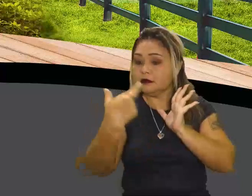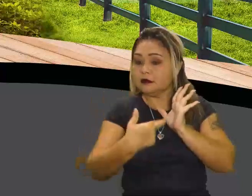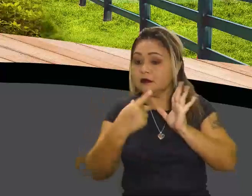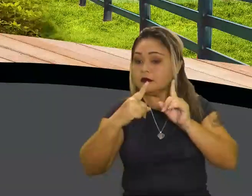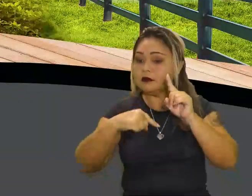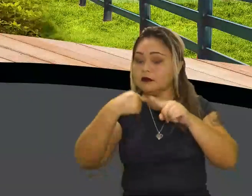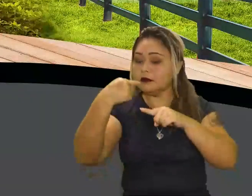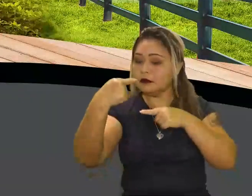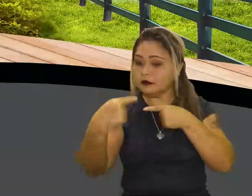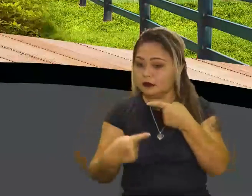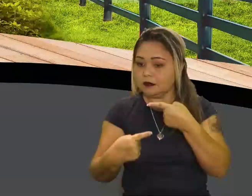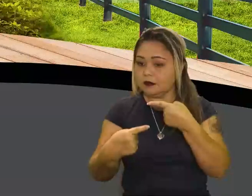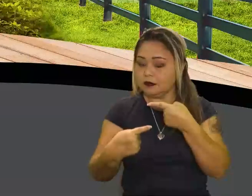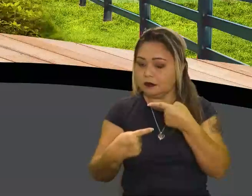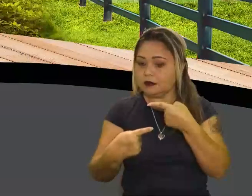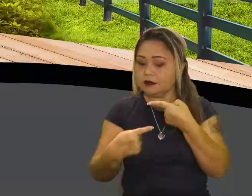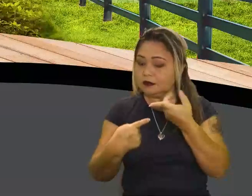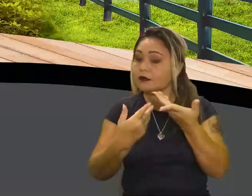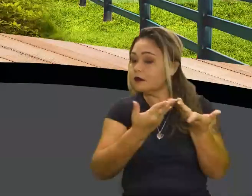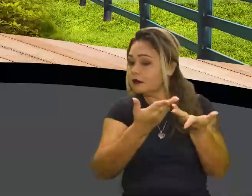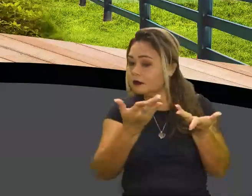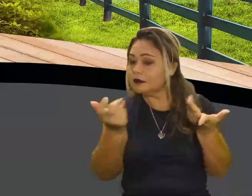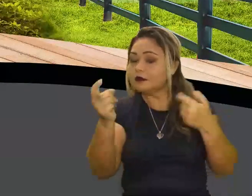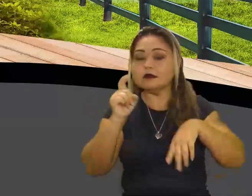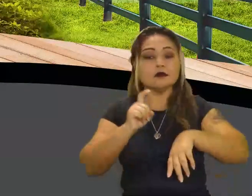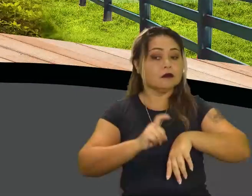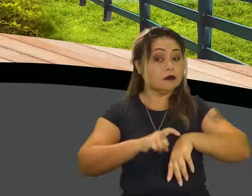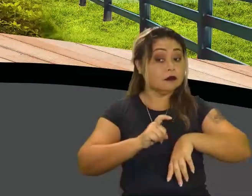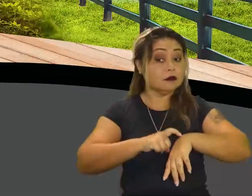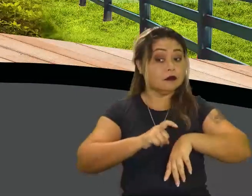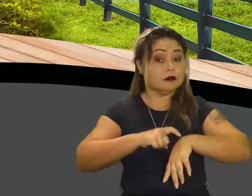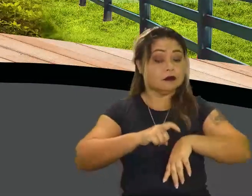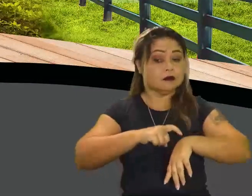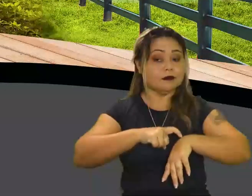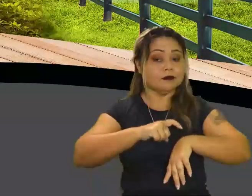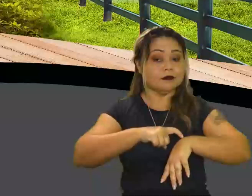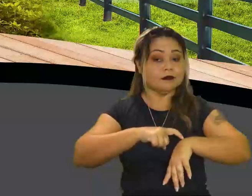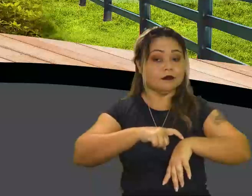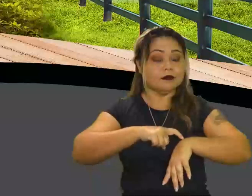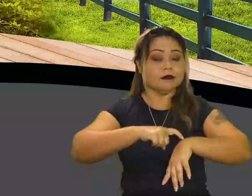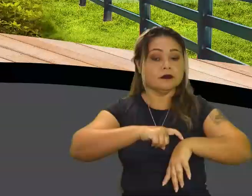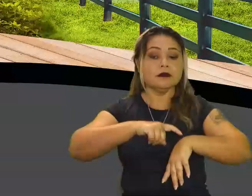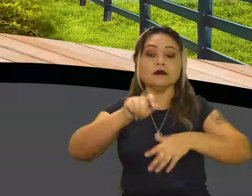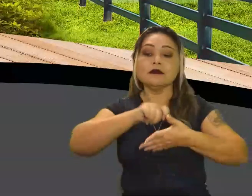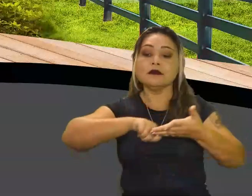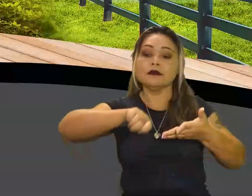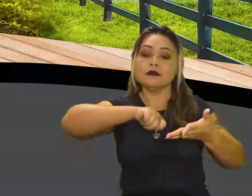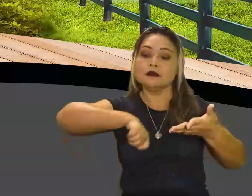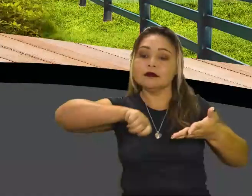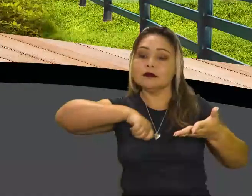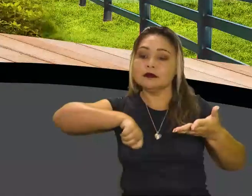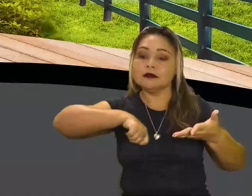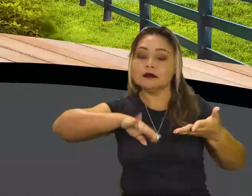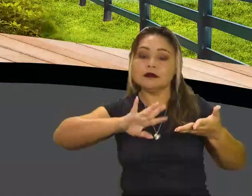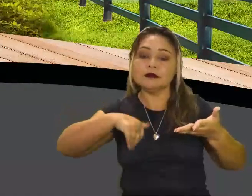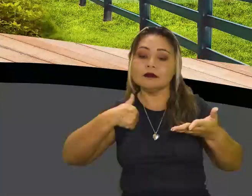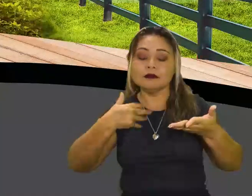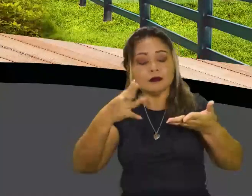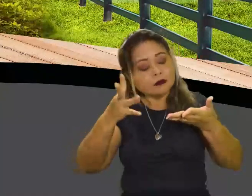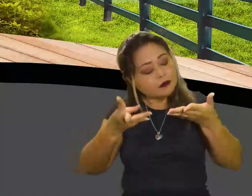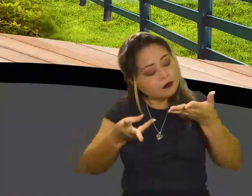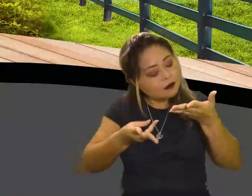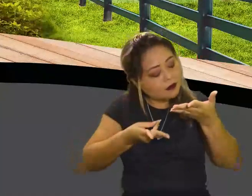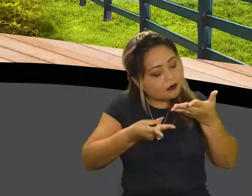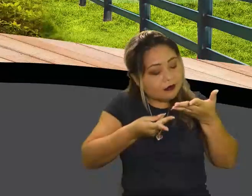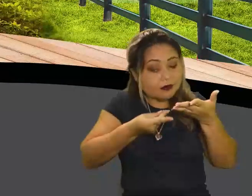e deixar no gabarito para você dar tempo de você dar uma corrigida, ou então você